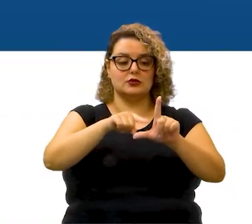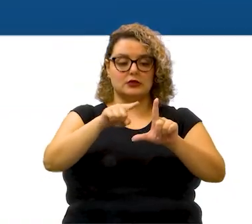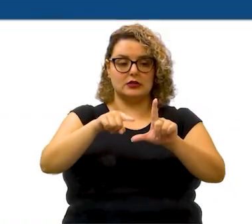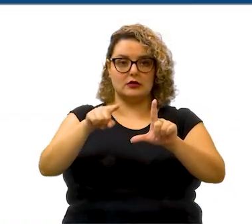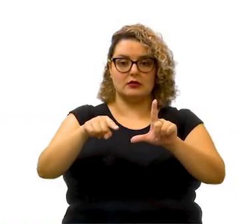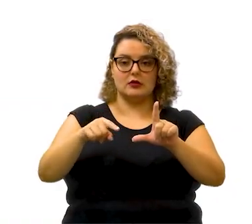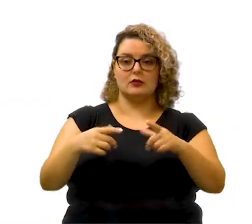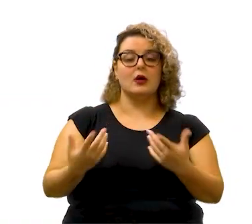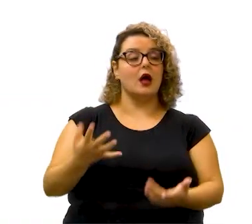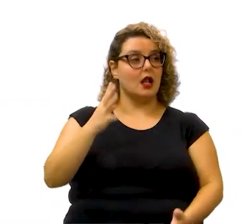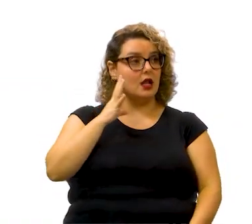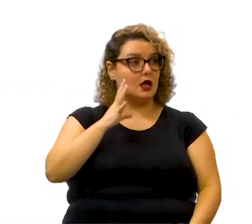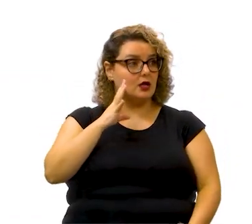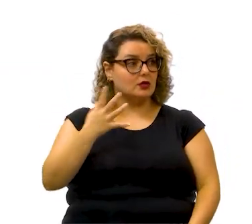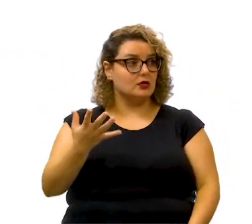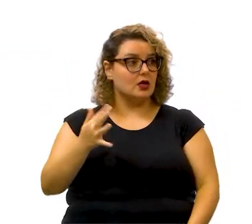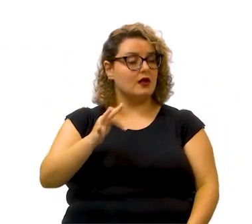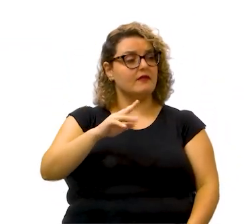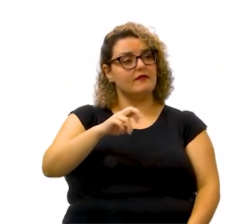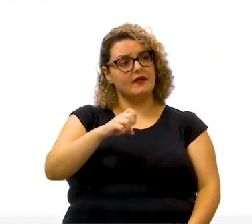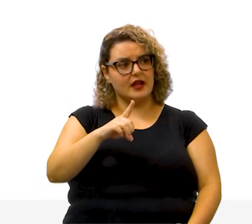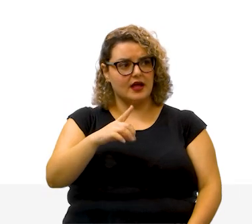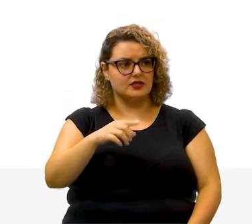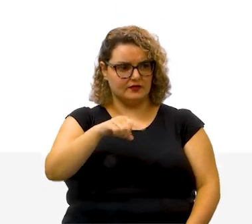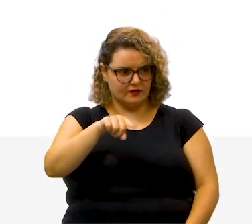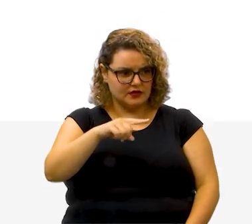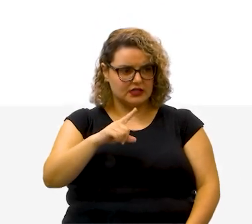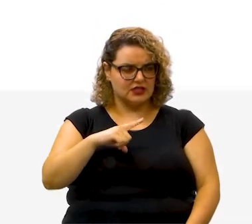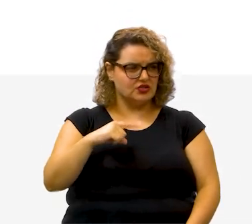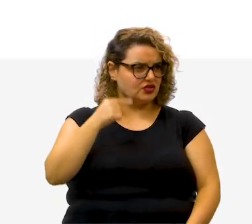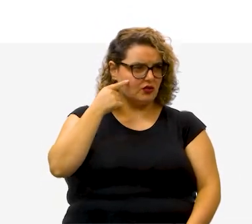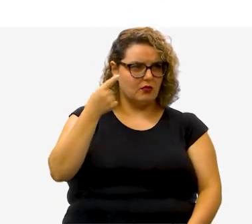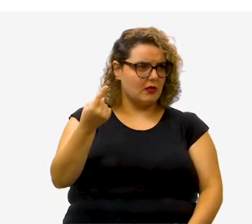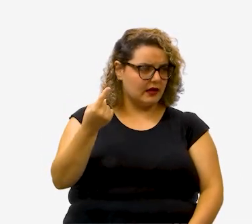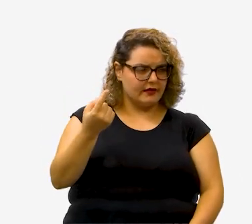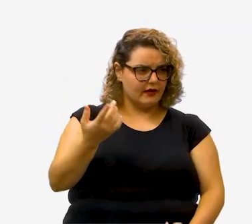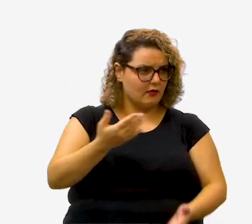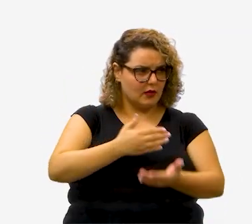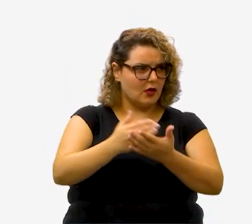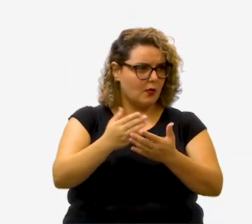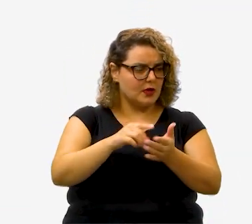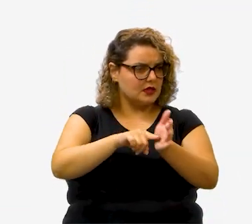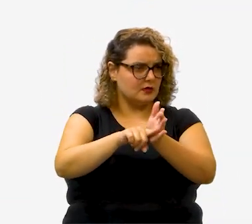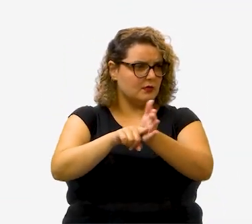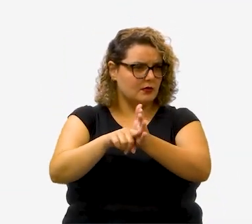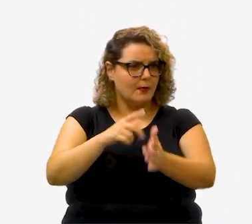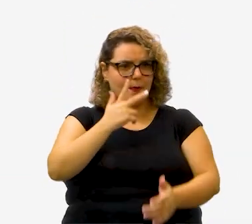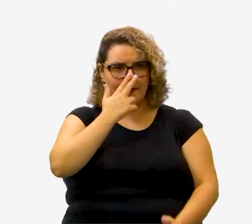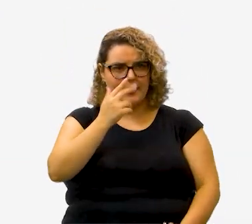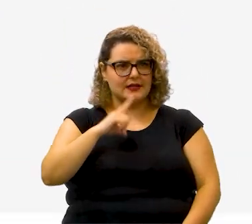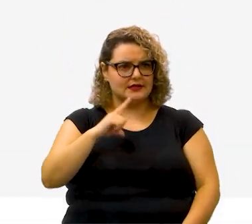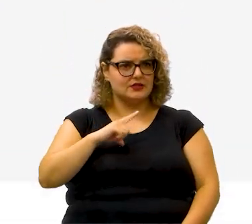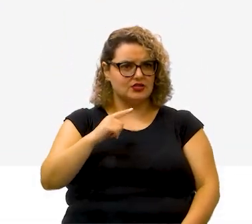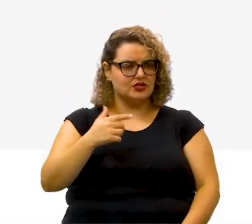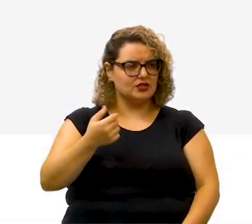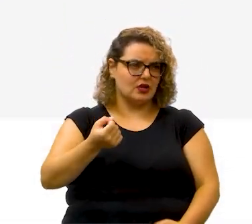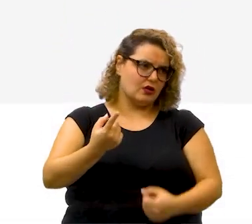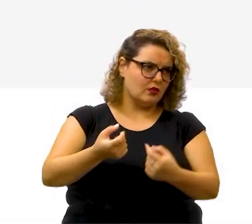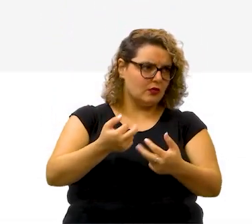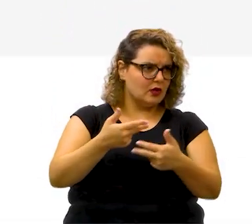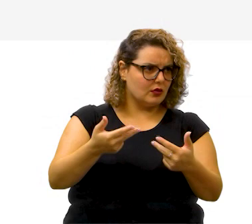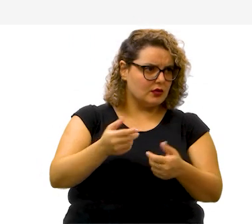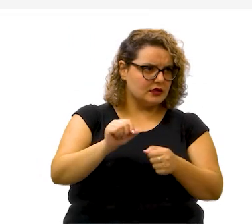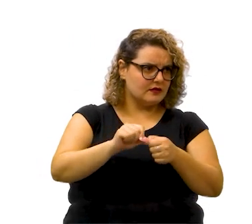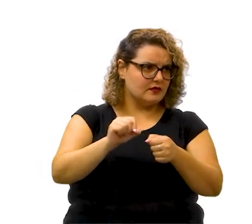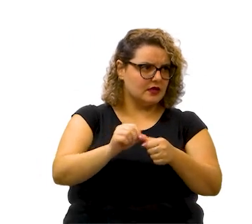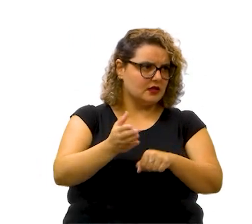de gráficos. Muito legal. E Fred, vocês tinham um parâmetro para começar essas pesquisas? Parece que já existia alguma coisa, já